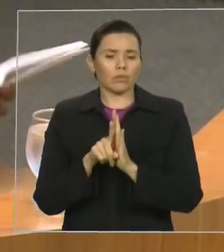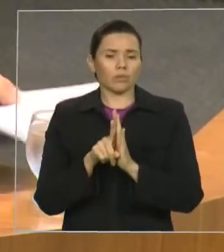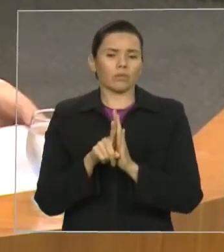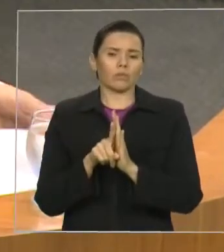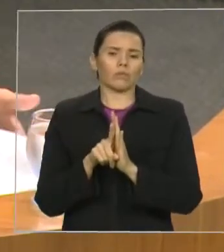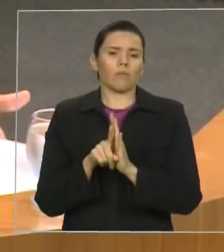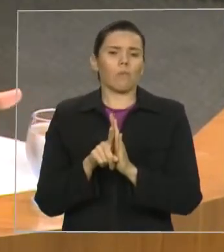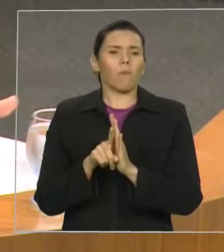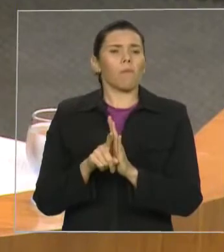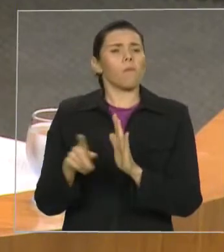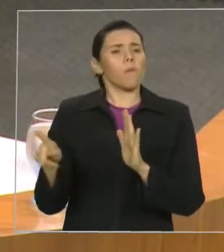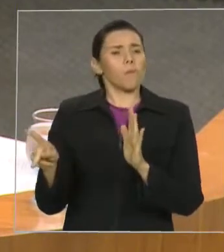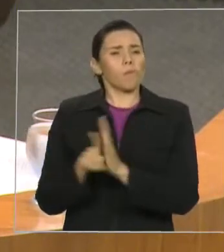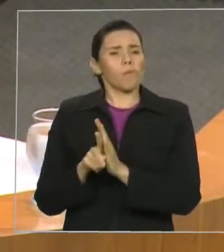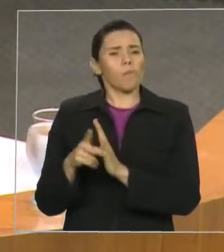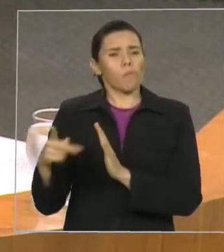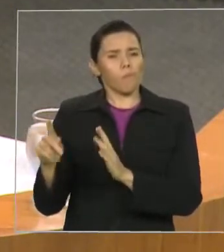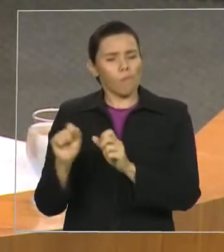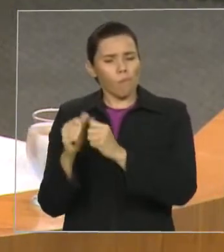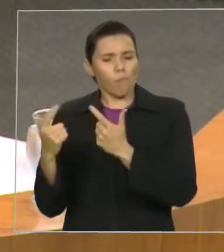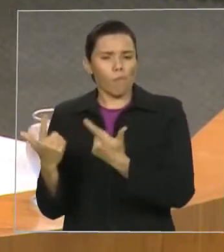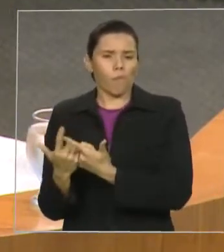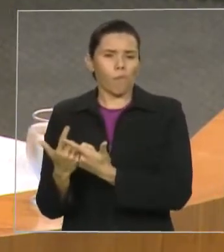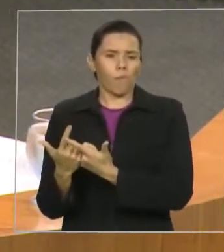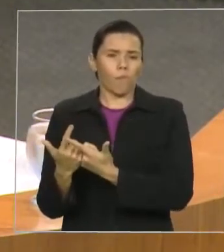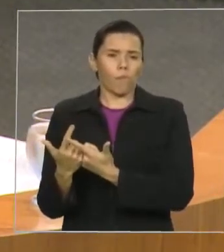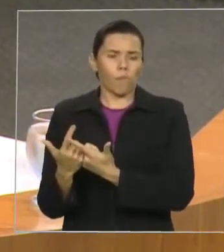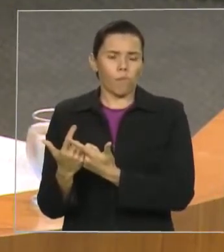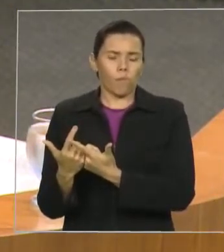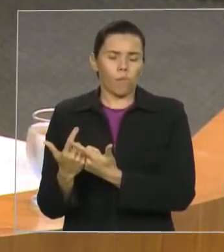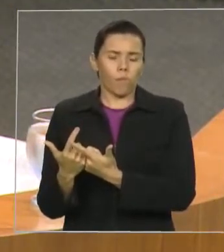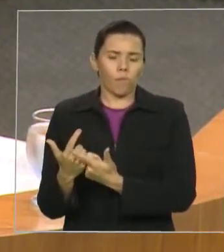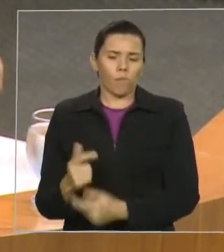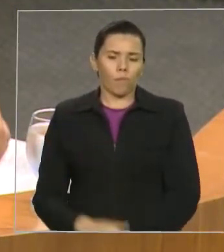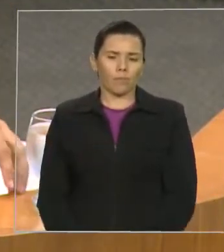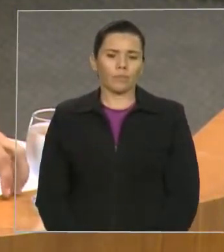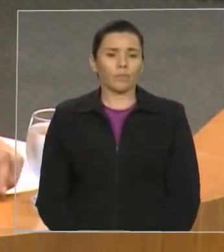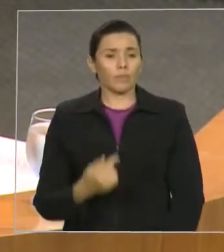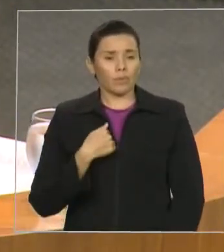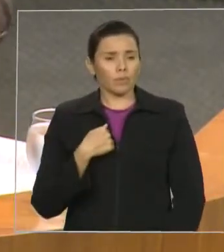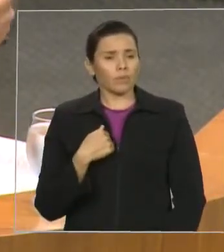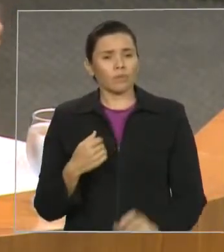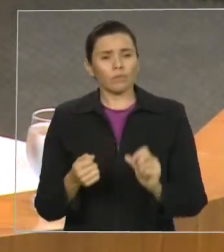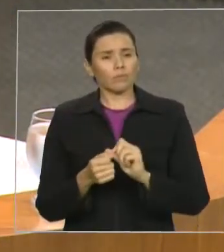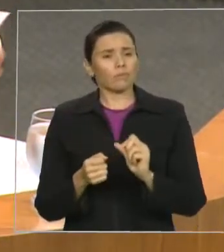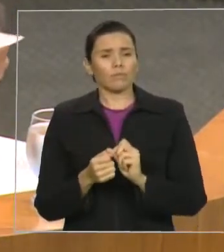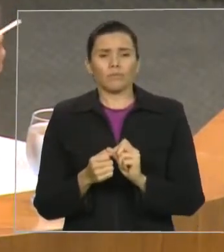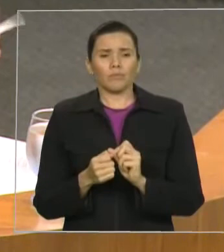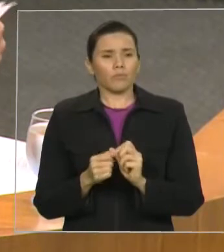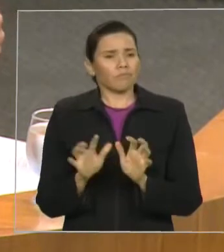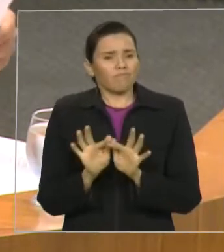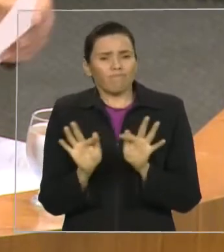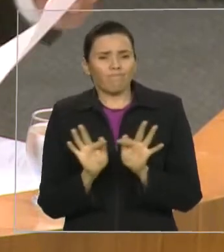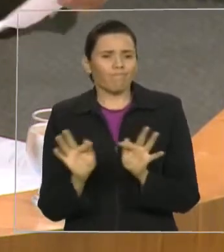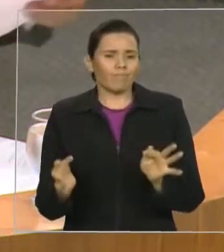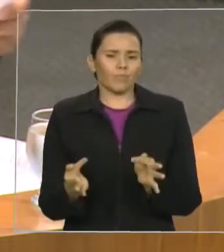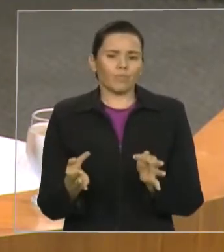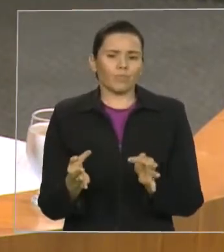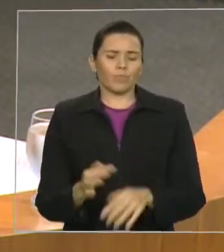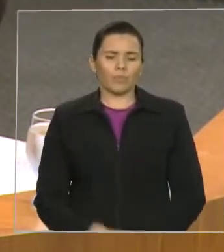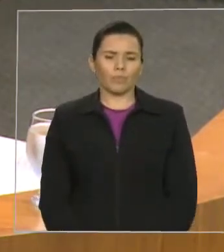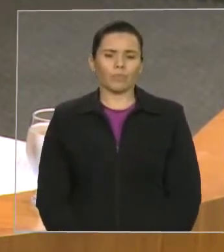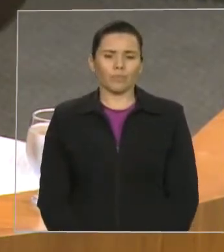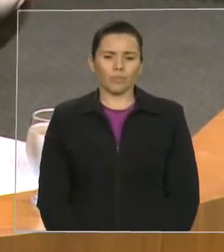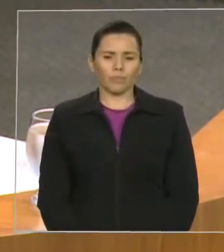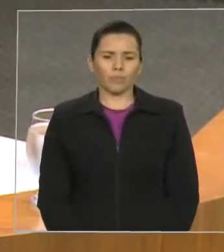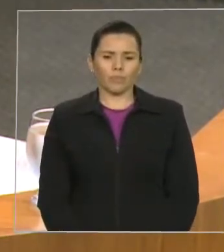poderes. Senhoras e senhores, eu não fiz nada demais. E mais ainda, o mais absurdo,